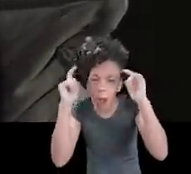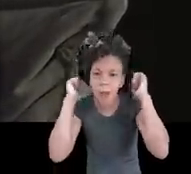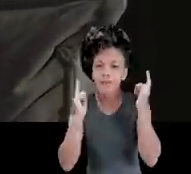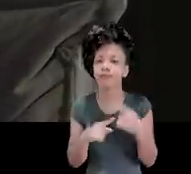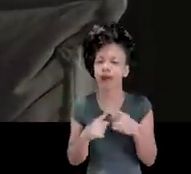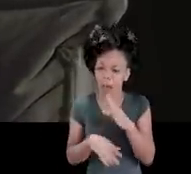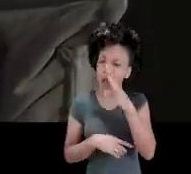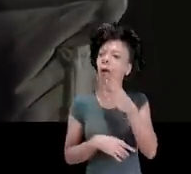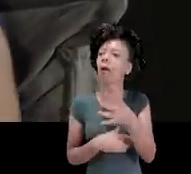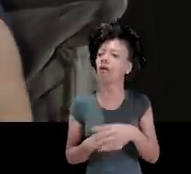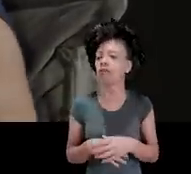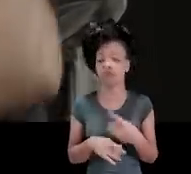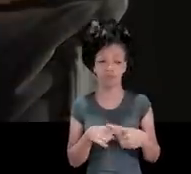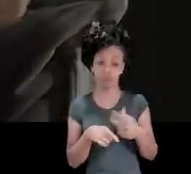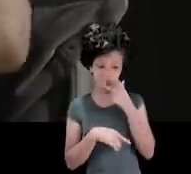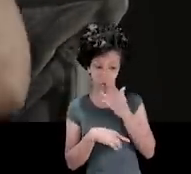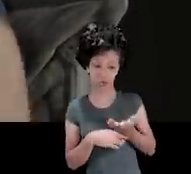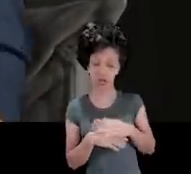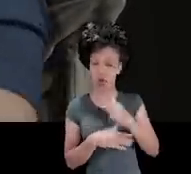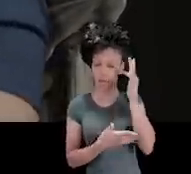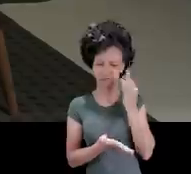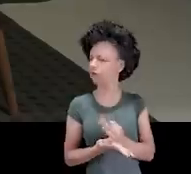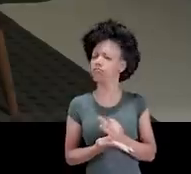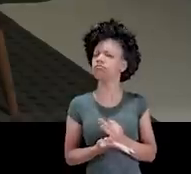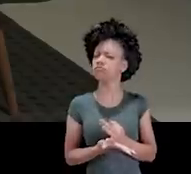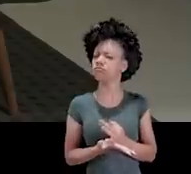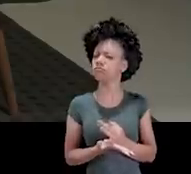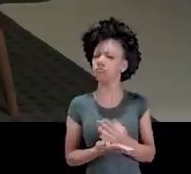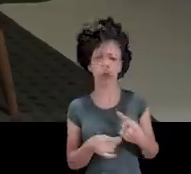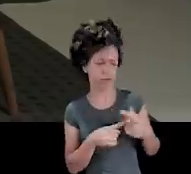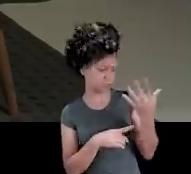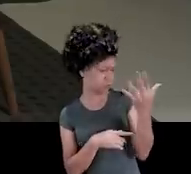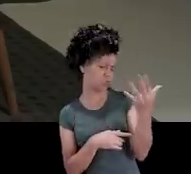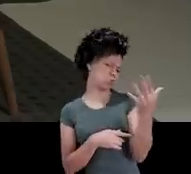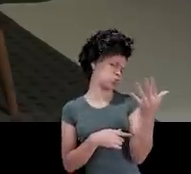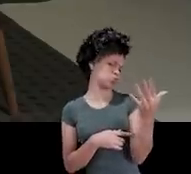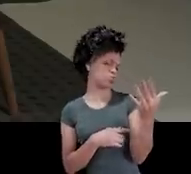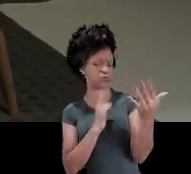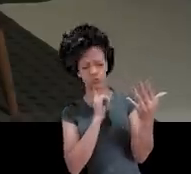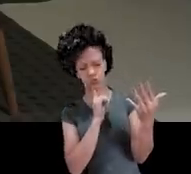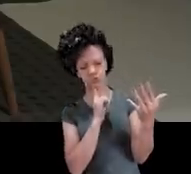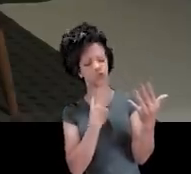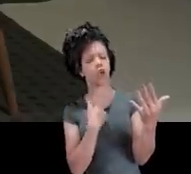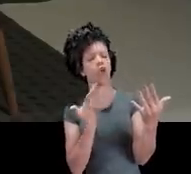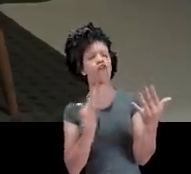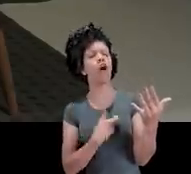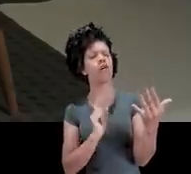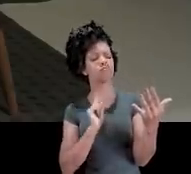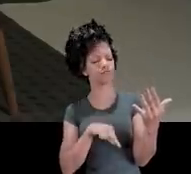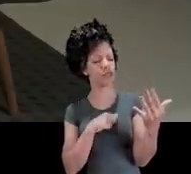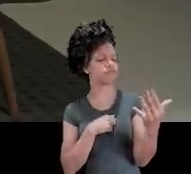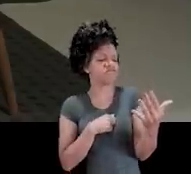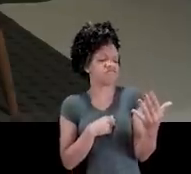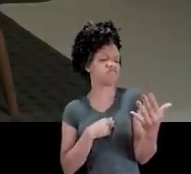arrogante? Porque ele, eu acho ele assim, ele se confia muito nele. Porque ele falou, bicho, eu não vou. Eu vou assim, eu não